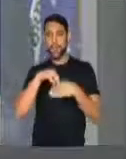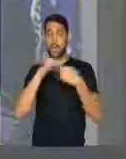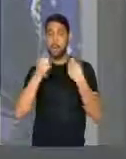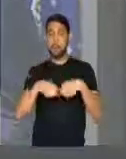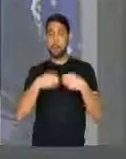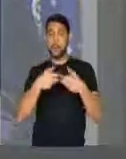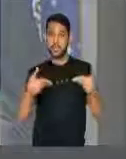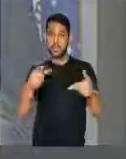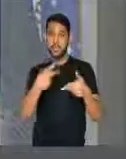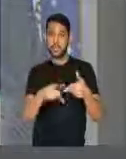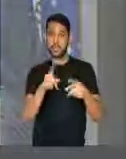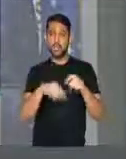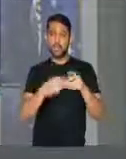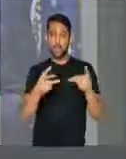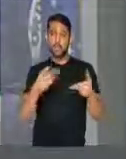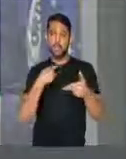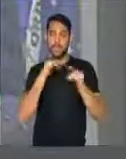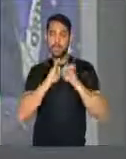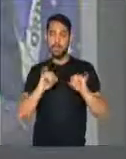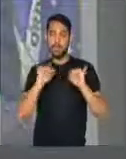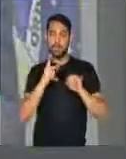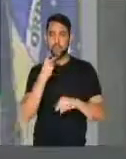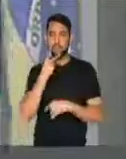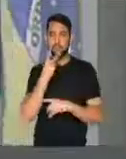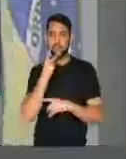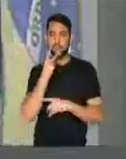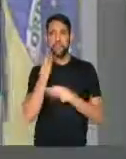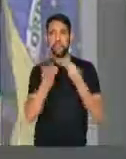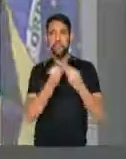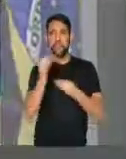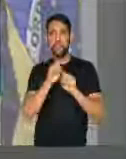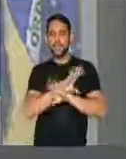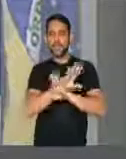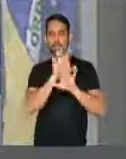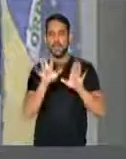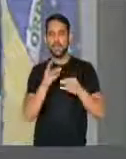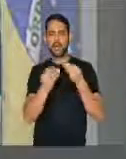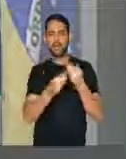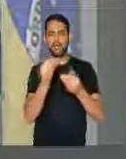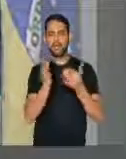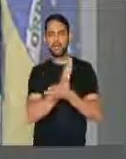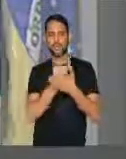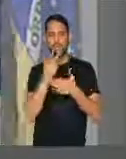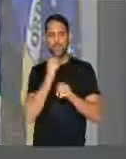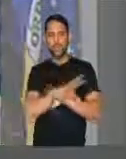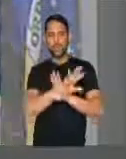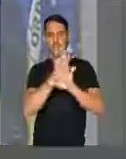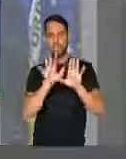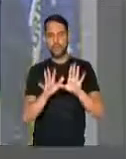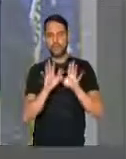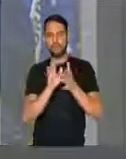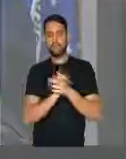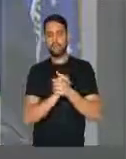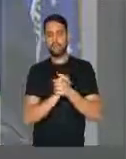É preciso que essas coisas sejam ditas de maneira transparente, de maneira bem